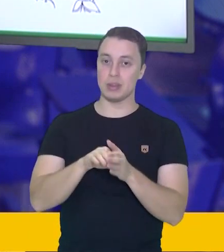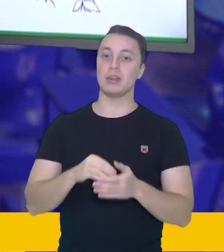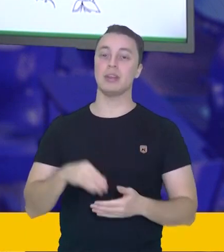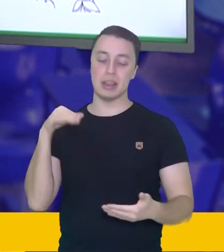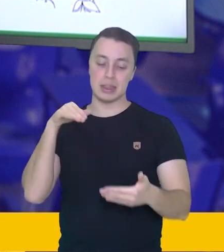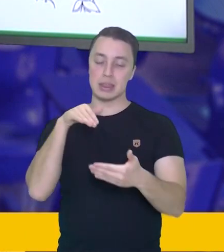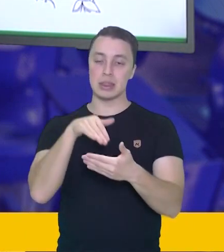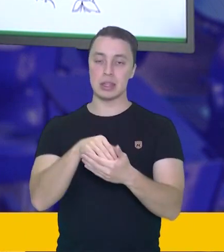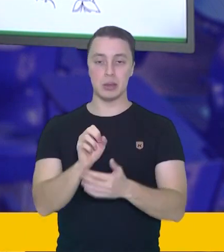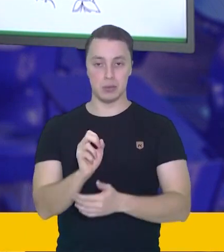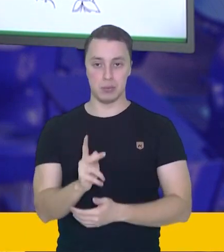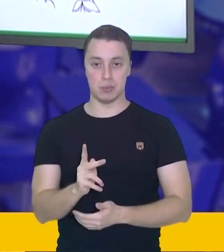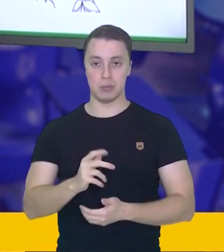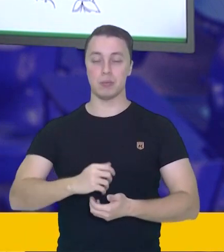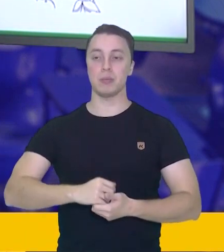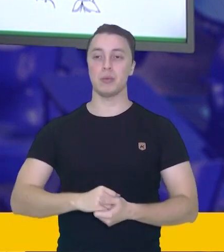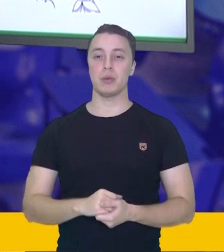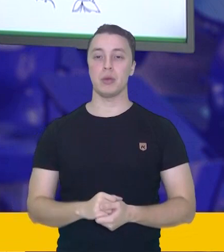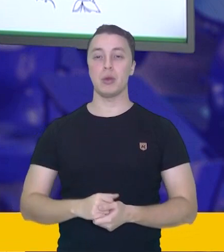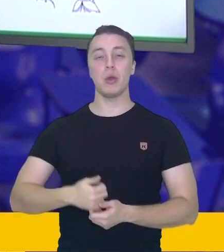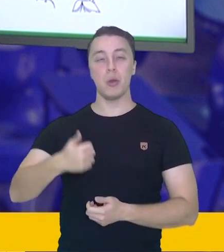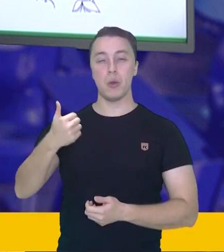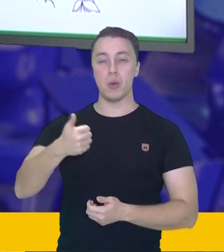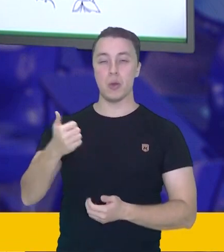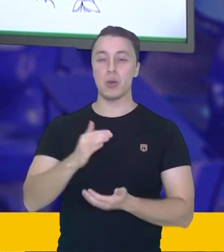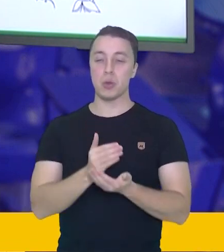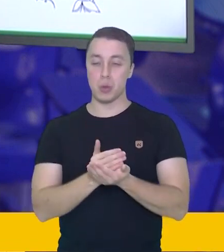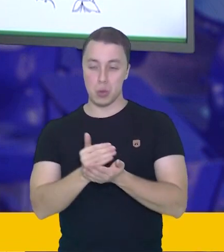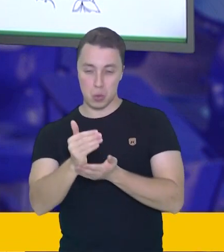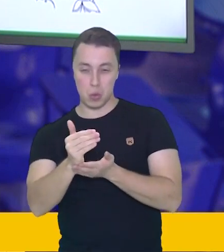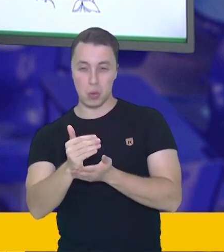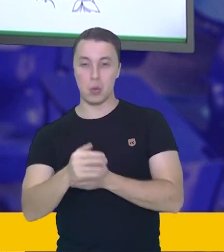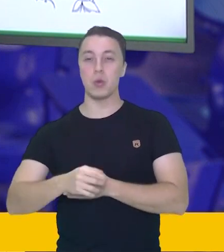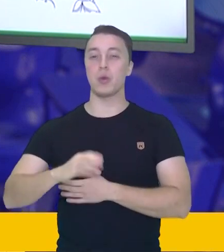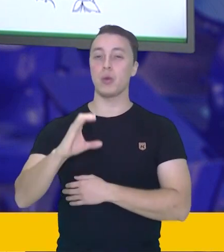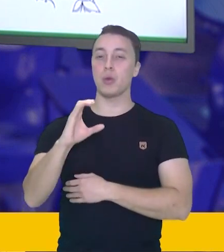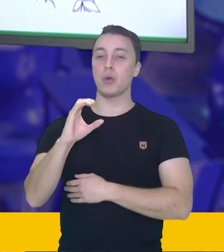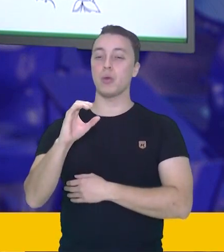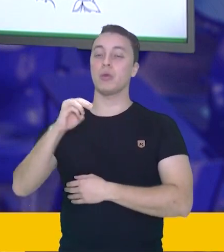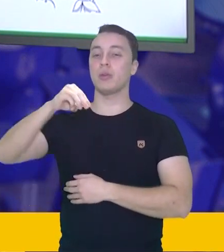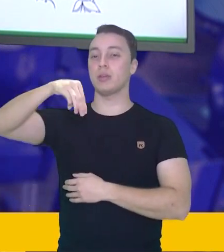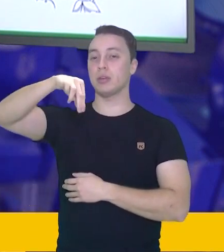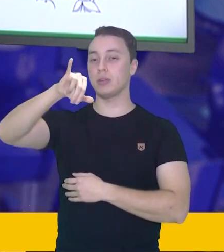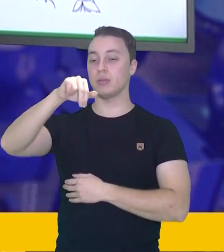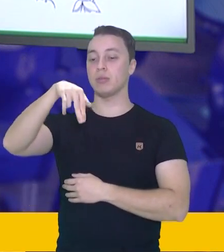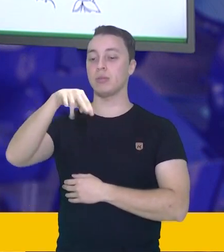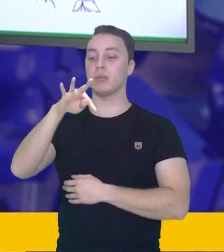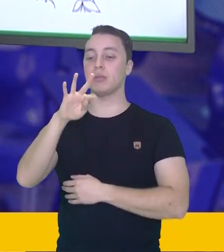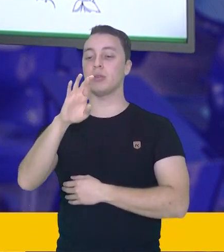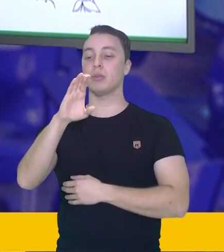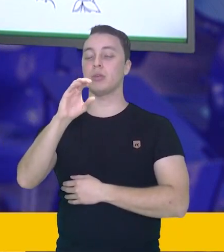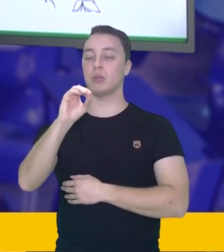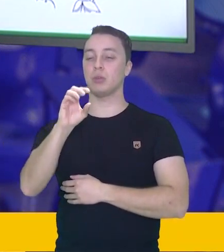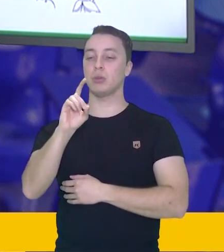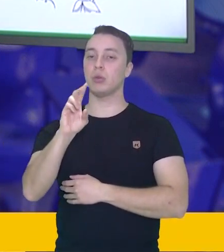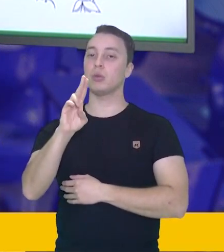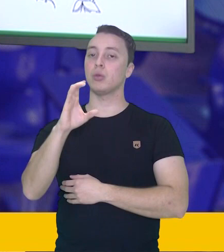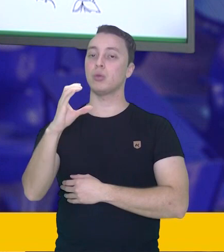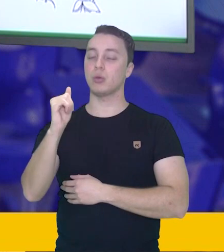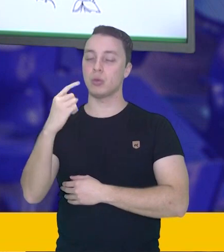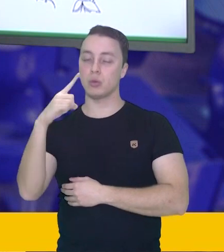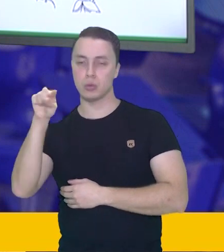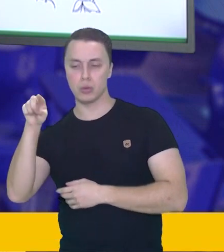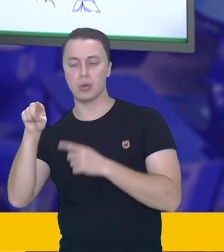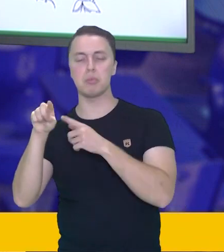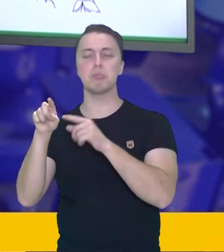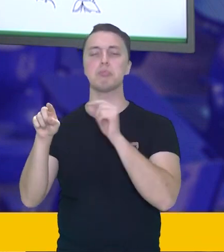é o que nós chamamos de introdução. Nela, você vai apresentar os seus personagens e o local onde a história